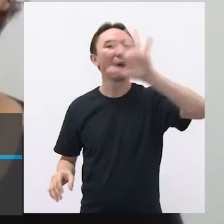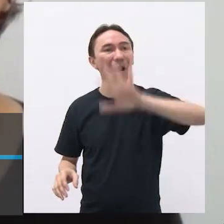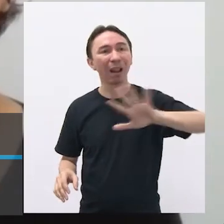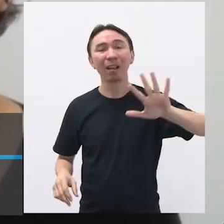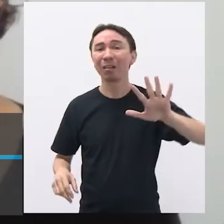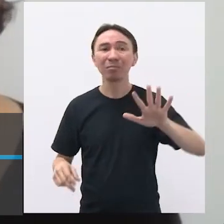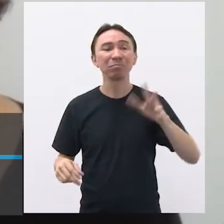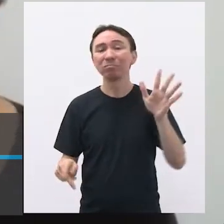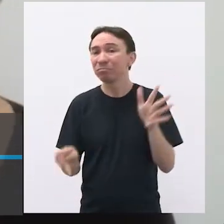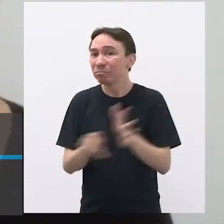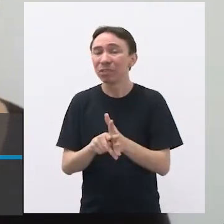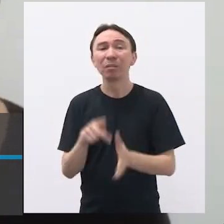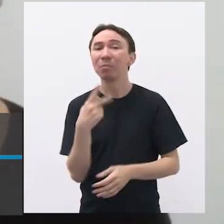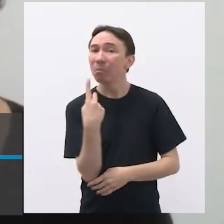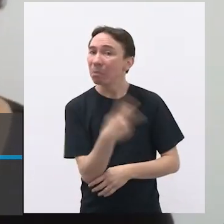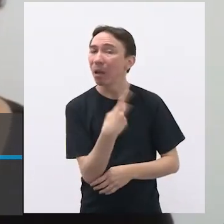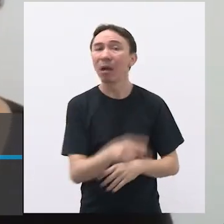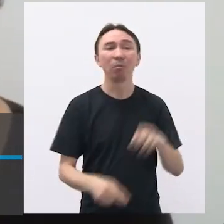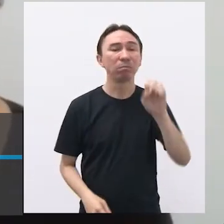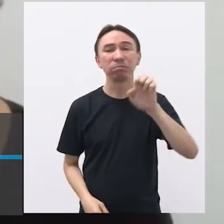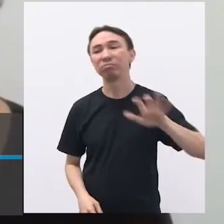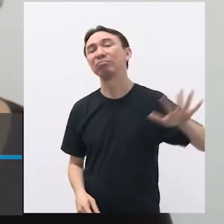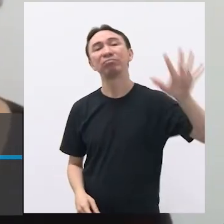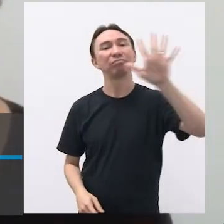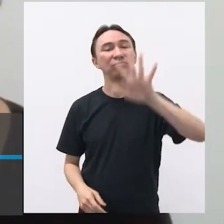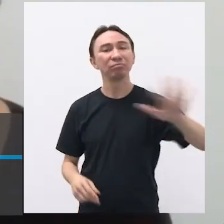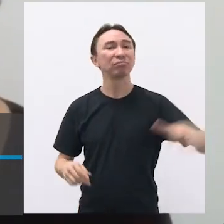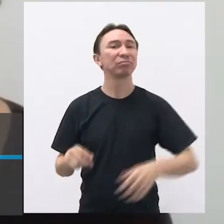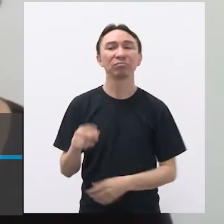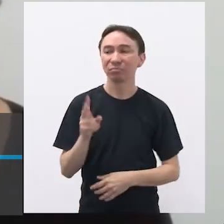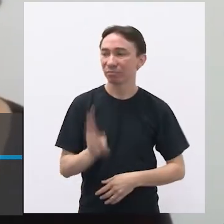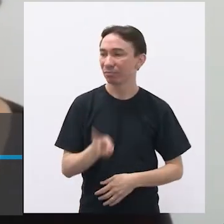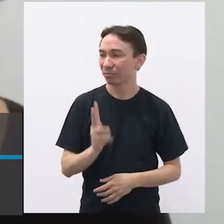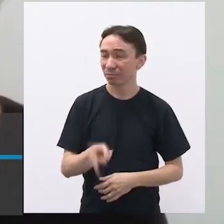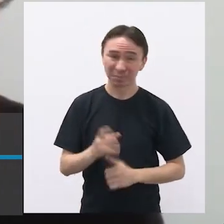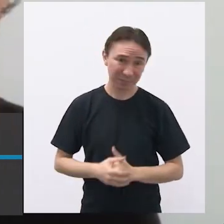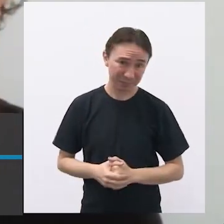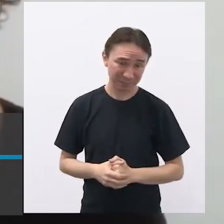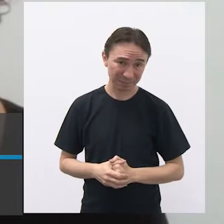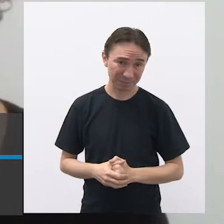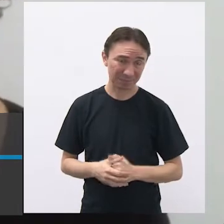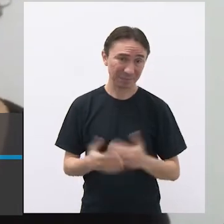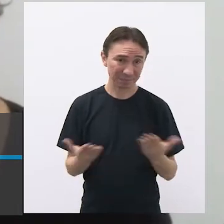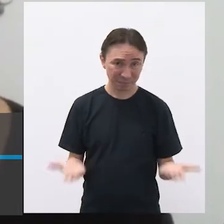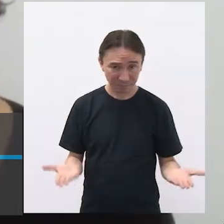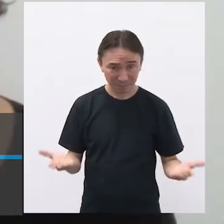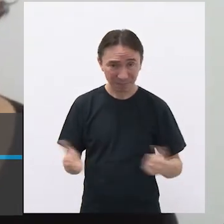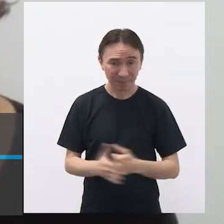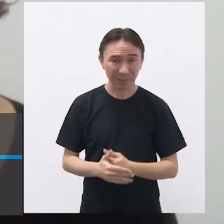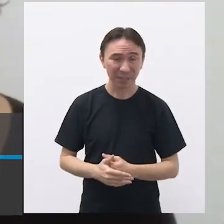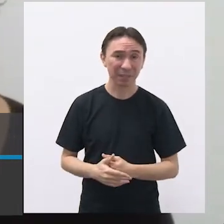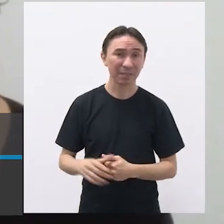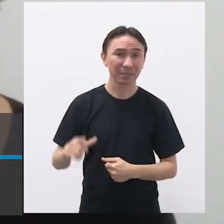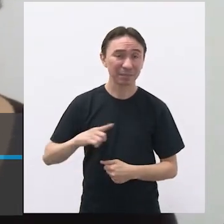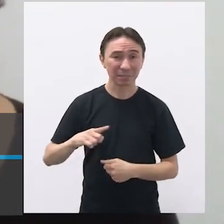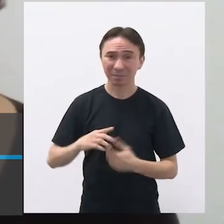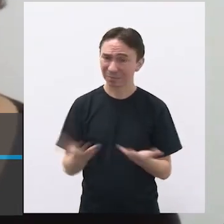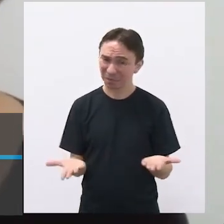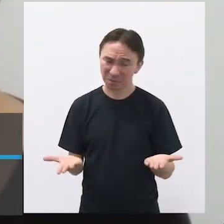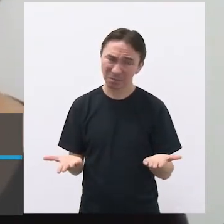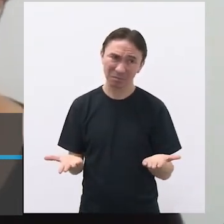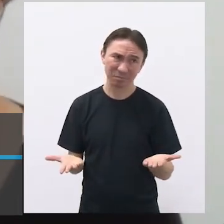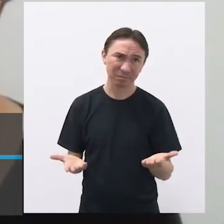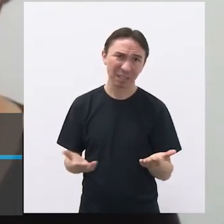histórica europeia, e pouco nos últimos